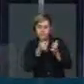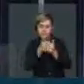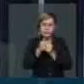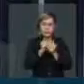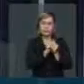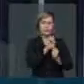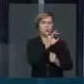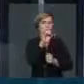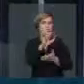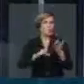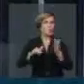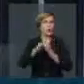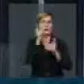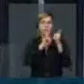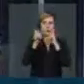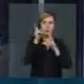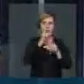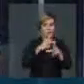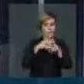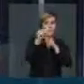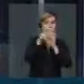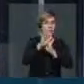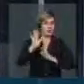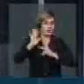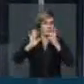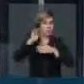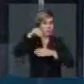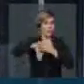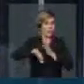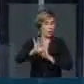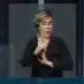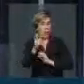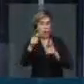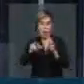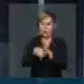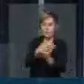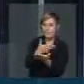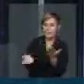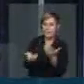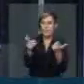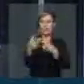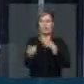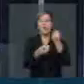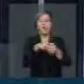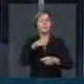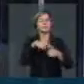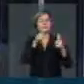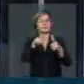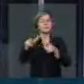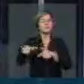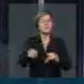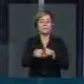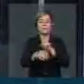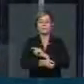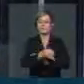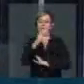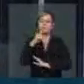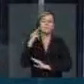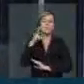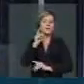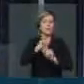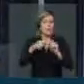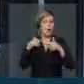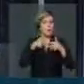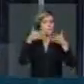aonde nós conseguimos vencer a eleição, aonde nós não vencemos, como que está a realidade local, quais são os vereadores, qual a nossa